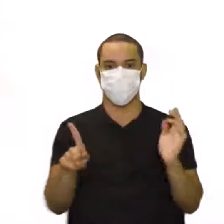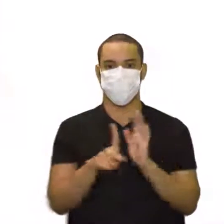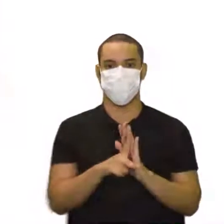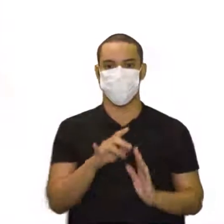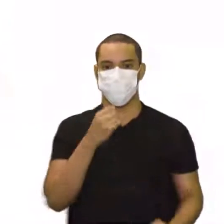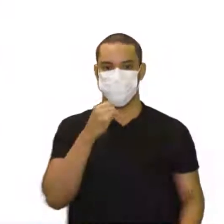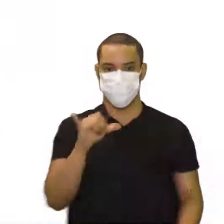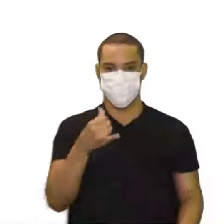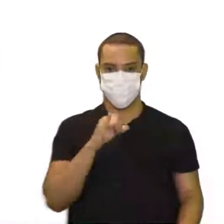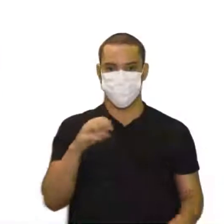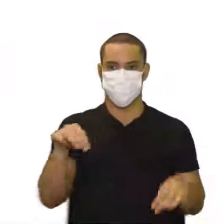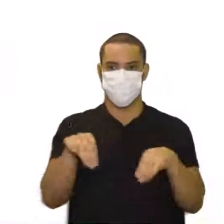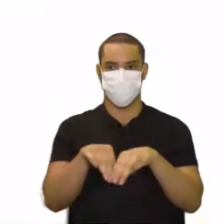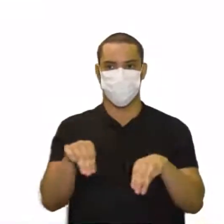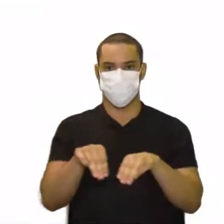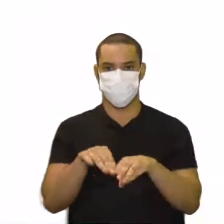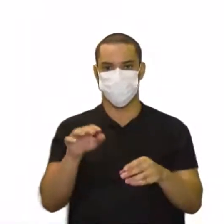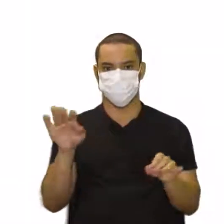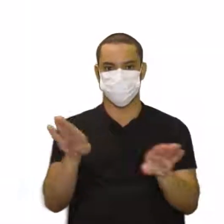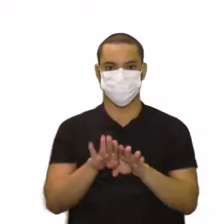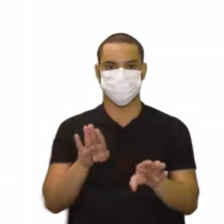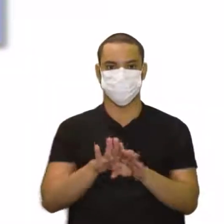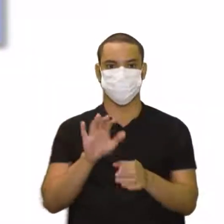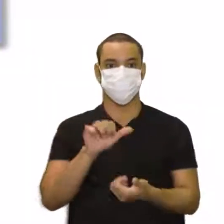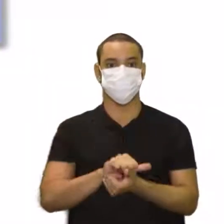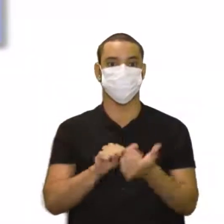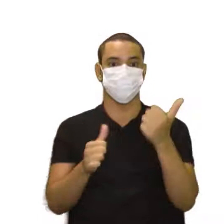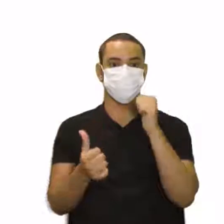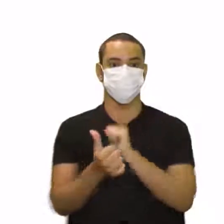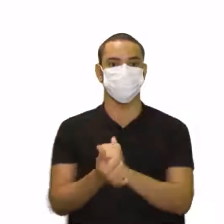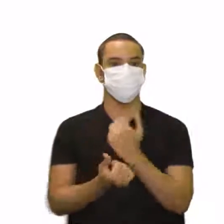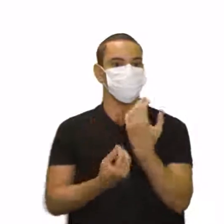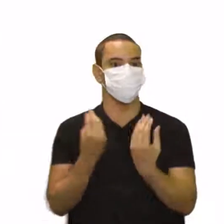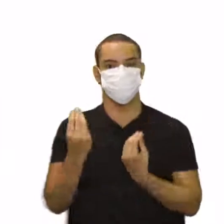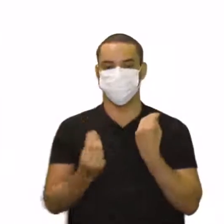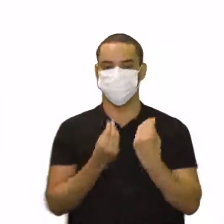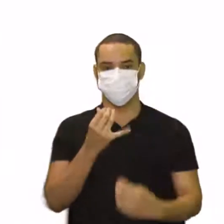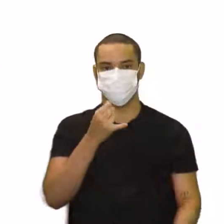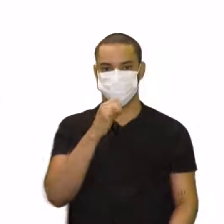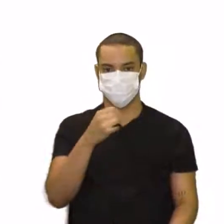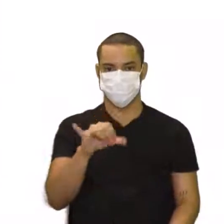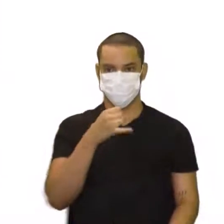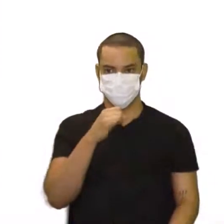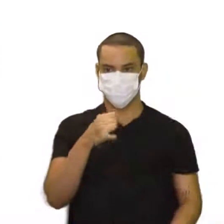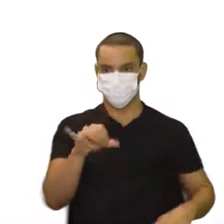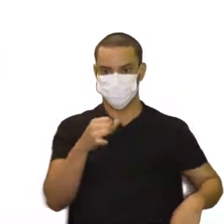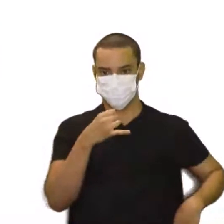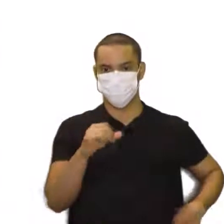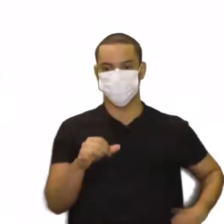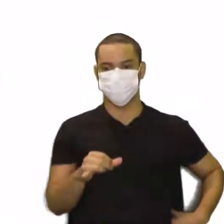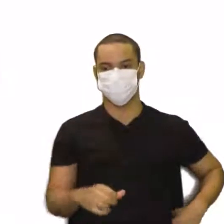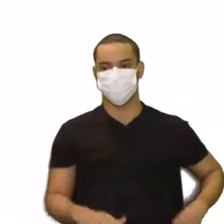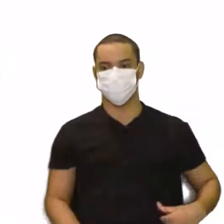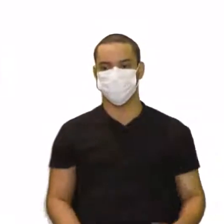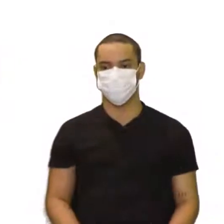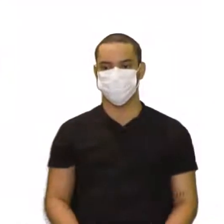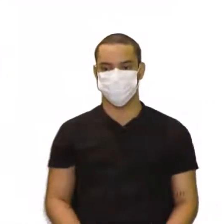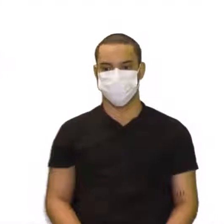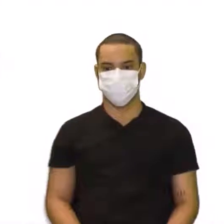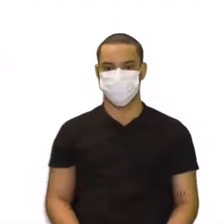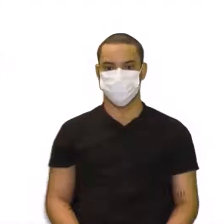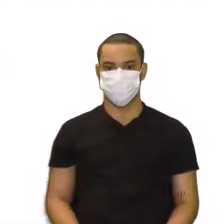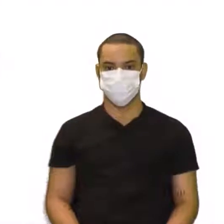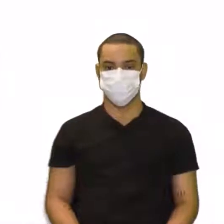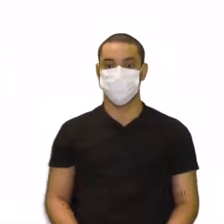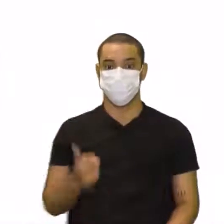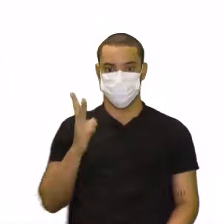eletromagnética e converte essa energia mecânica aí, olha só, em energia, deixa eu voltar aqui, em energia elétrica, tá?